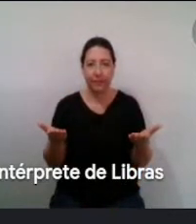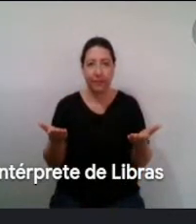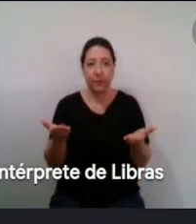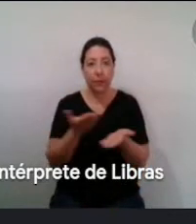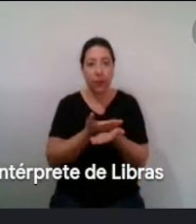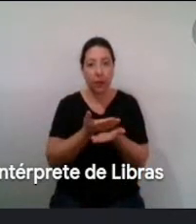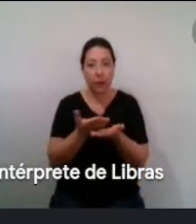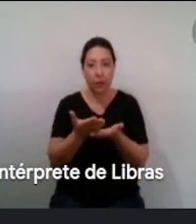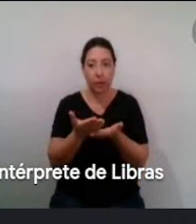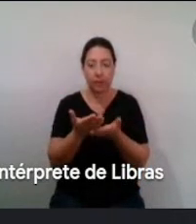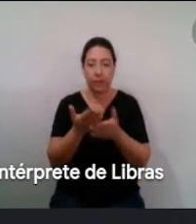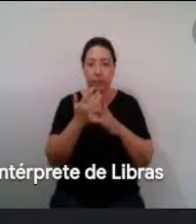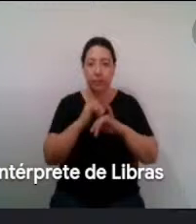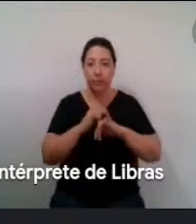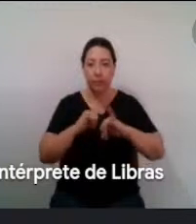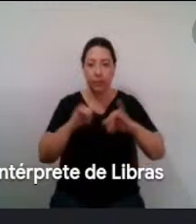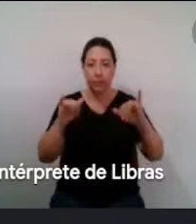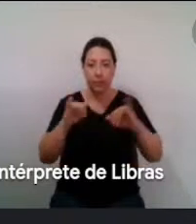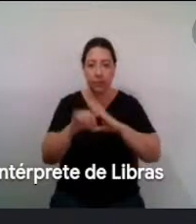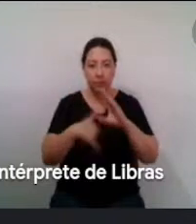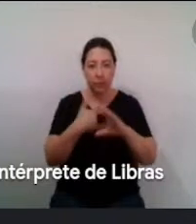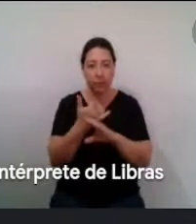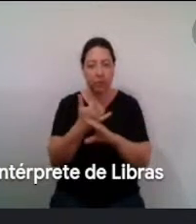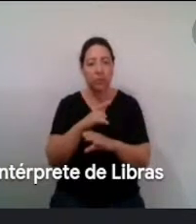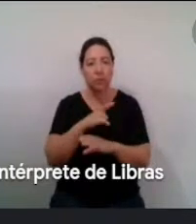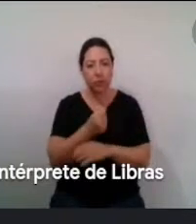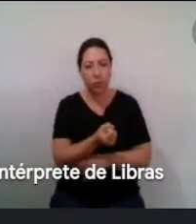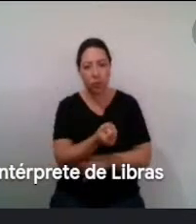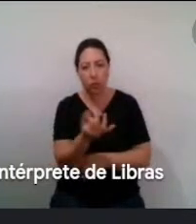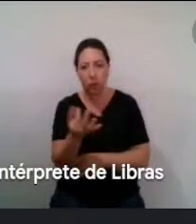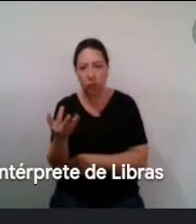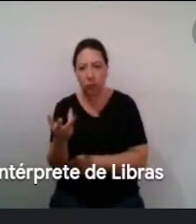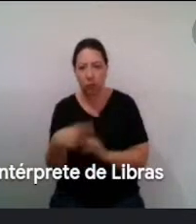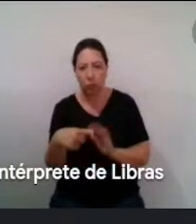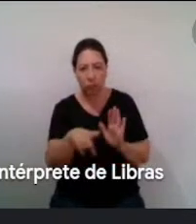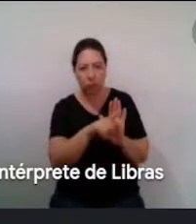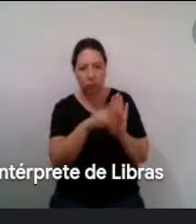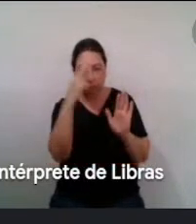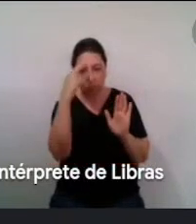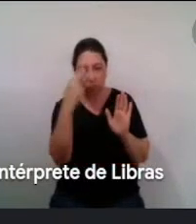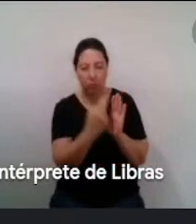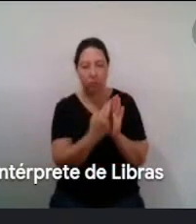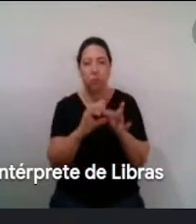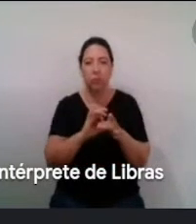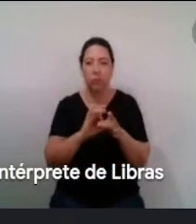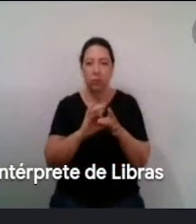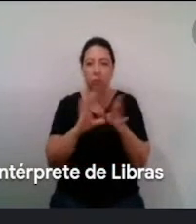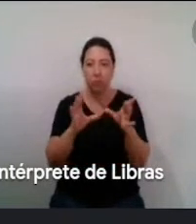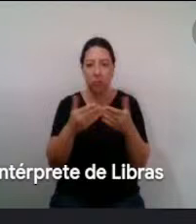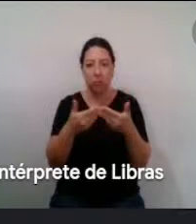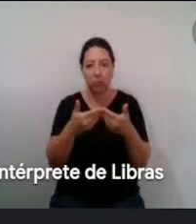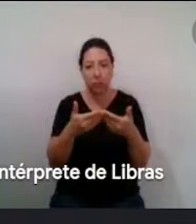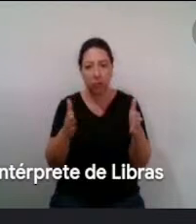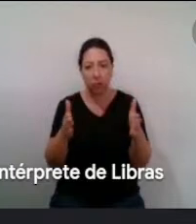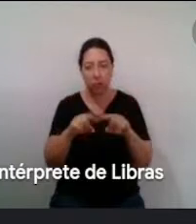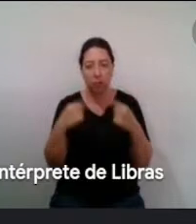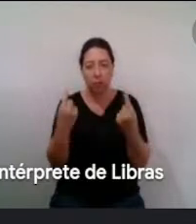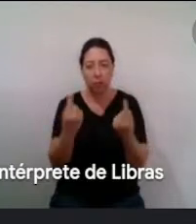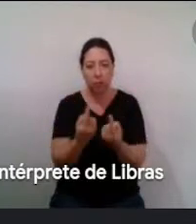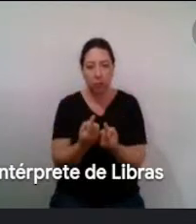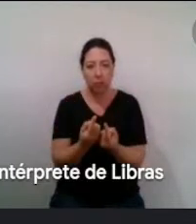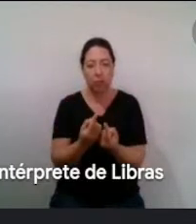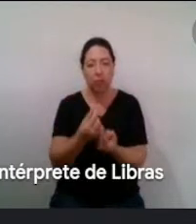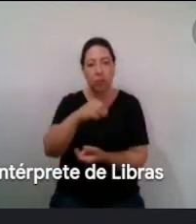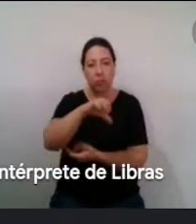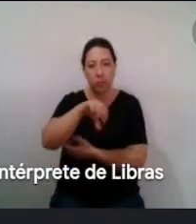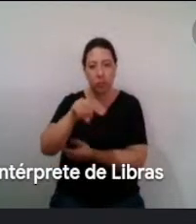Iniciada a transmissão via YouTube, havendo quórum legal, declaro aberta a 90ª sessão do ano 2022. Indago a meus pares